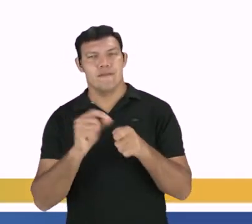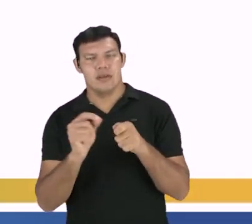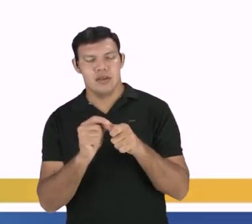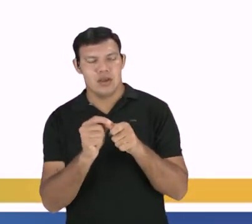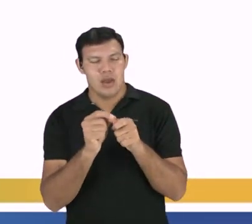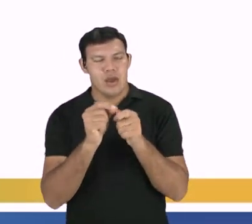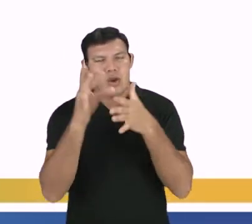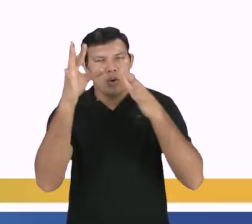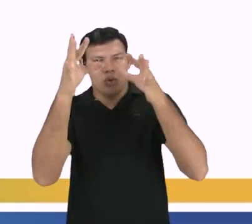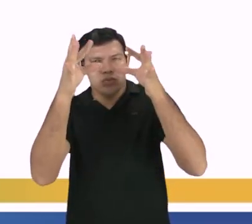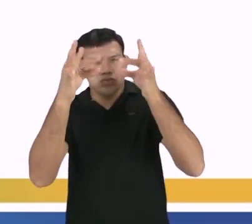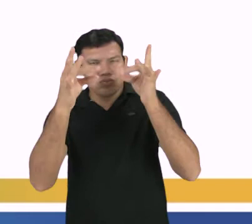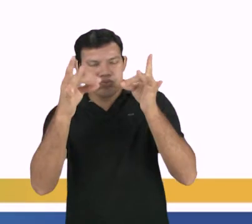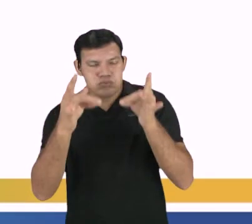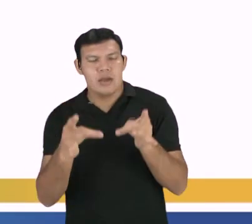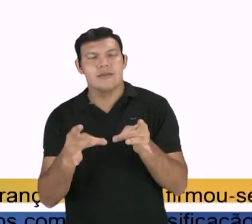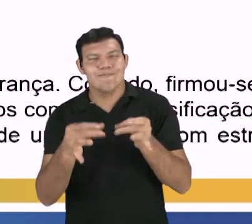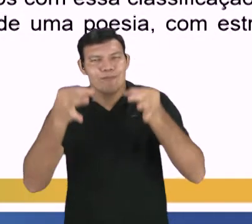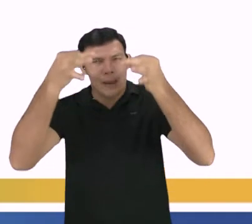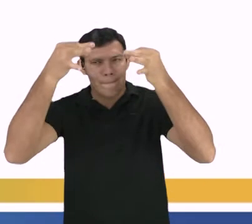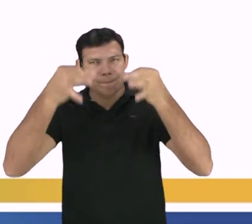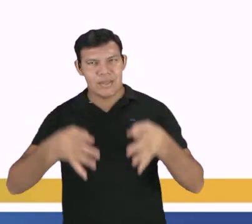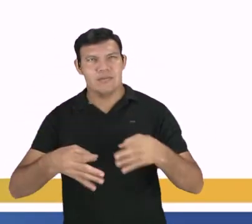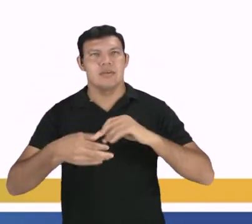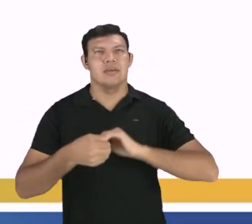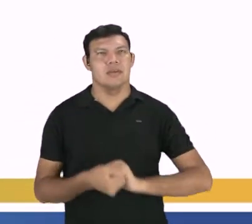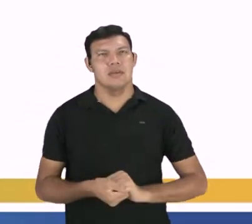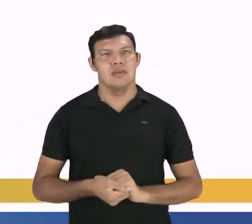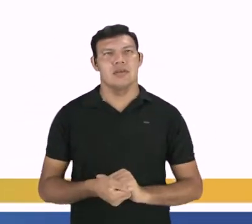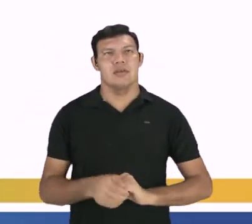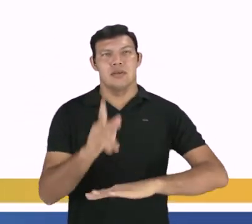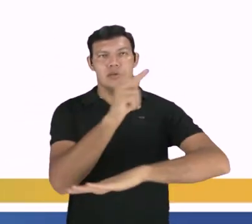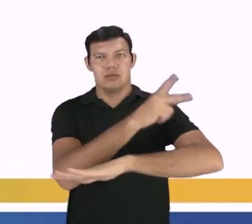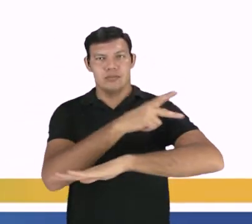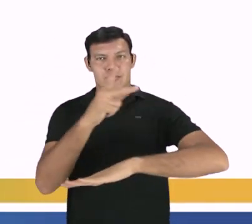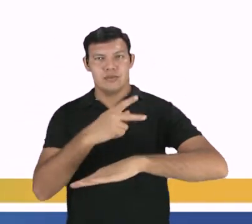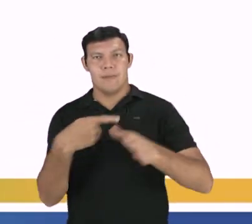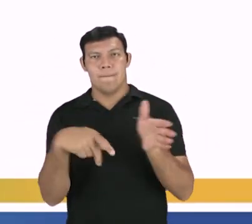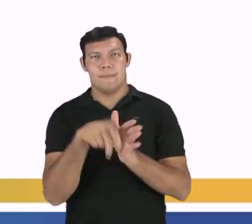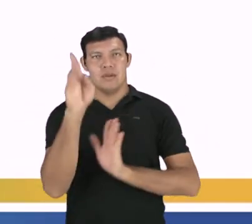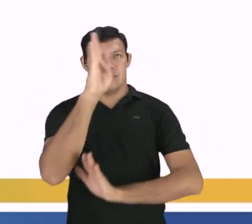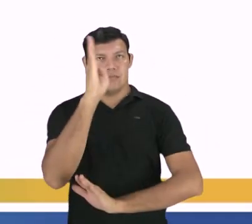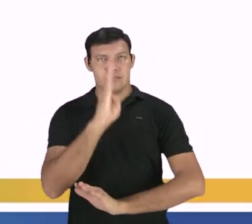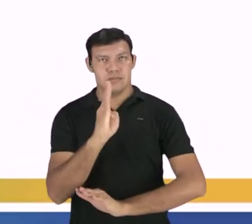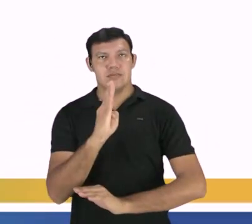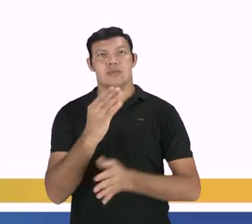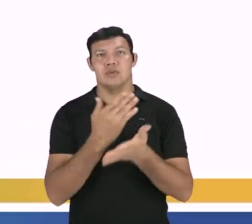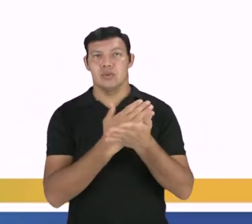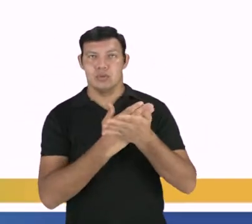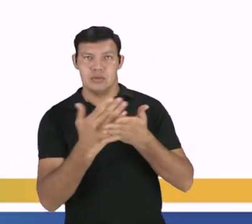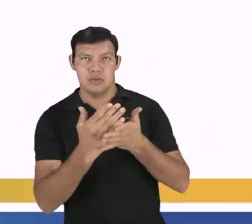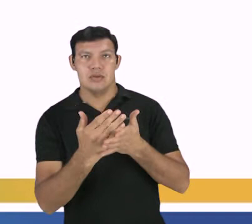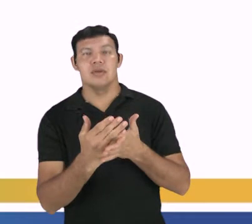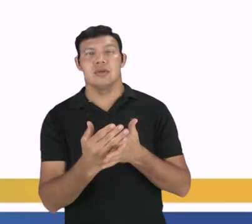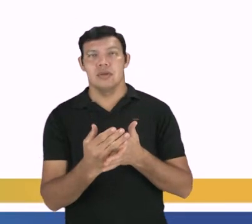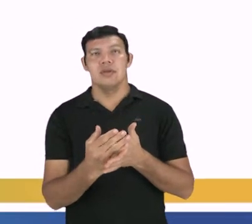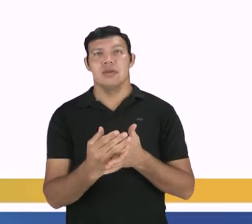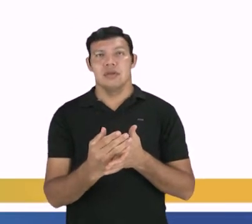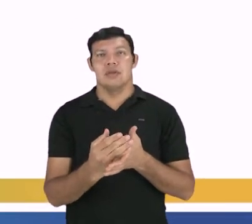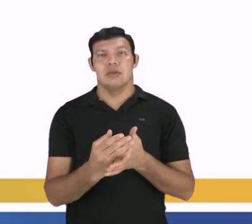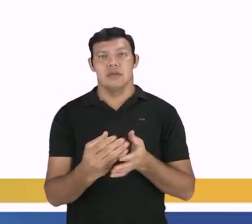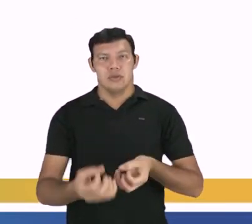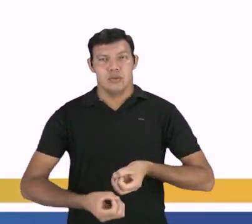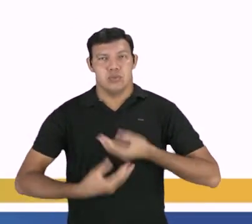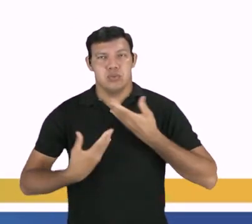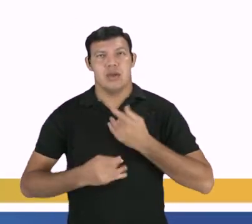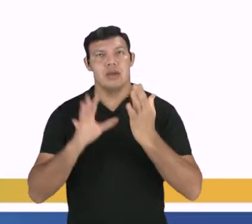bem delimitado, a métrica perfeita, né? O parnasianismo no Brasil, no seu início, espelhava-se no